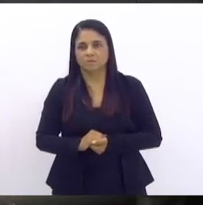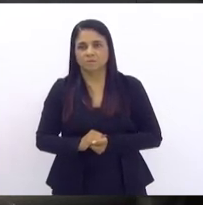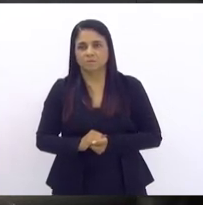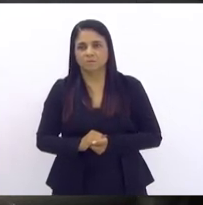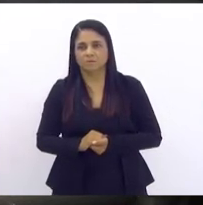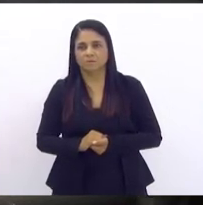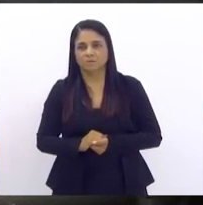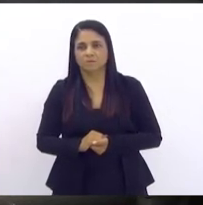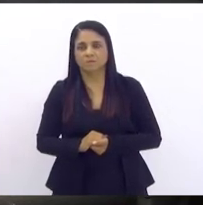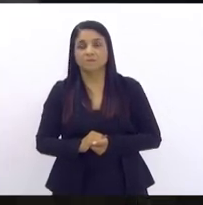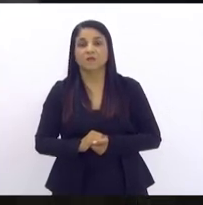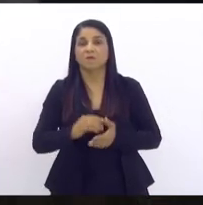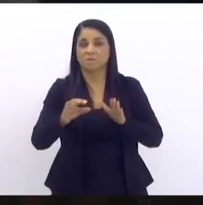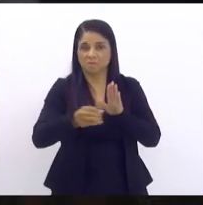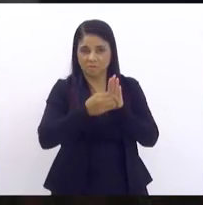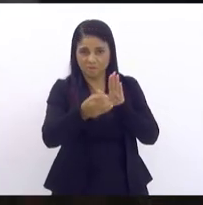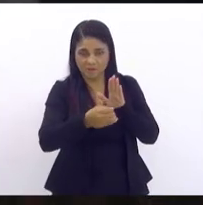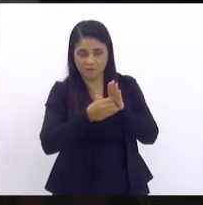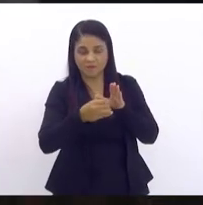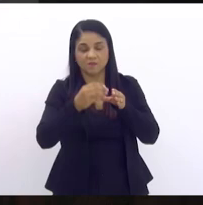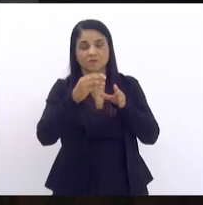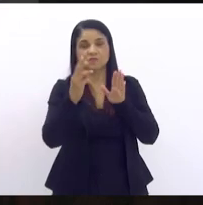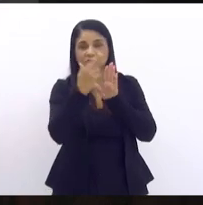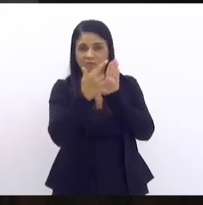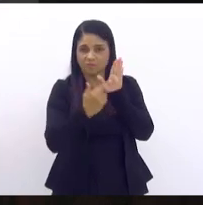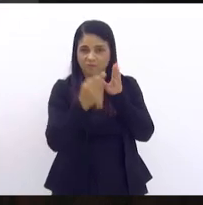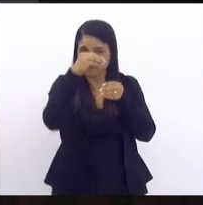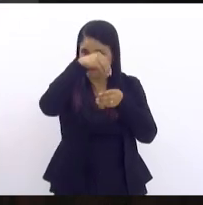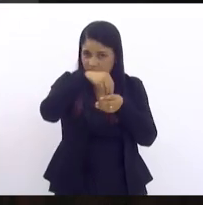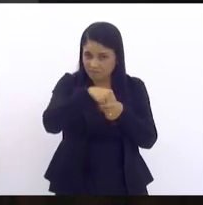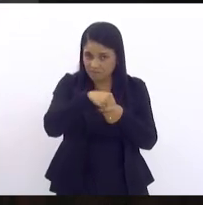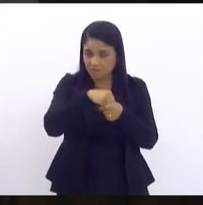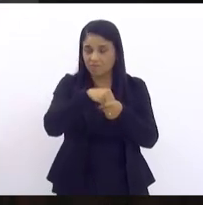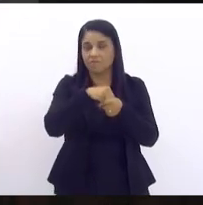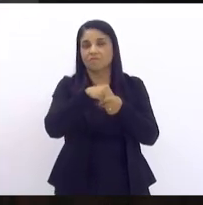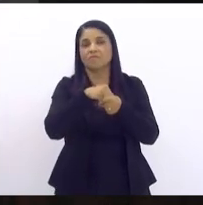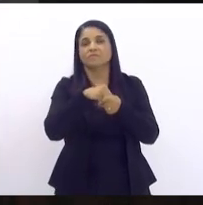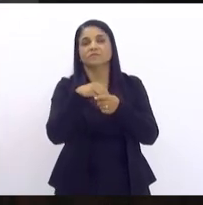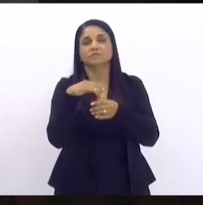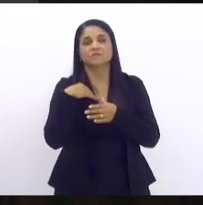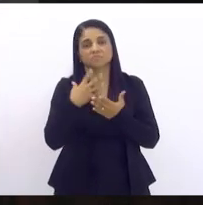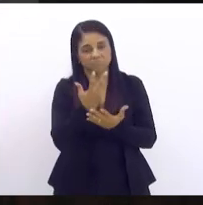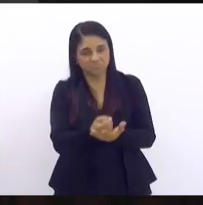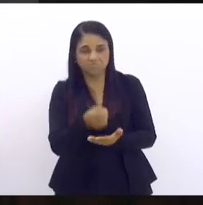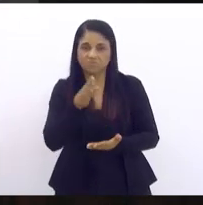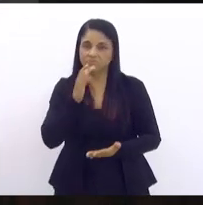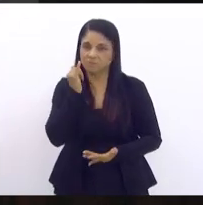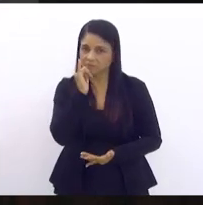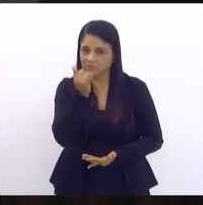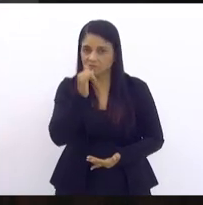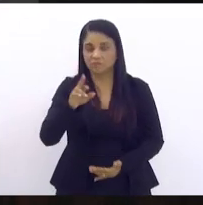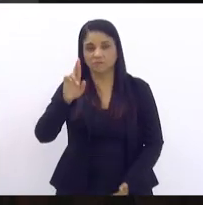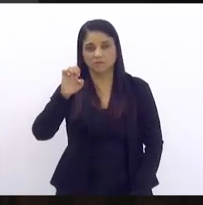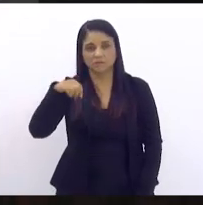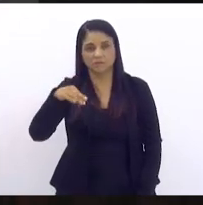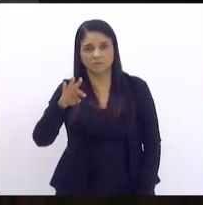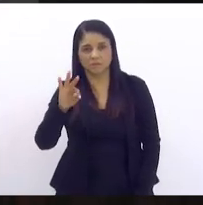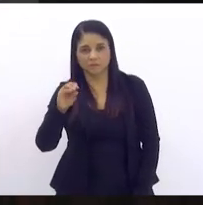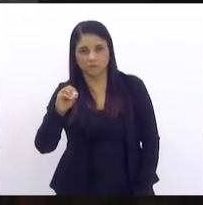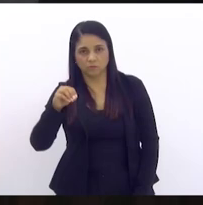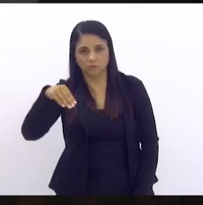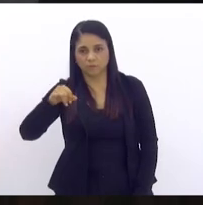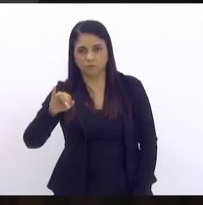equivocado. Parecer da Comissão de Normas Internas e Proposições Externas, favorável, relator, deputado Renato Miranda. Em